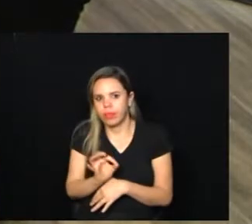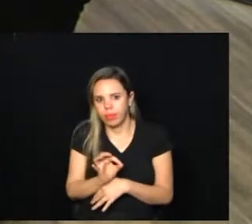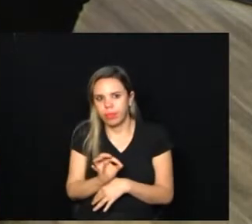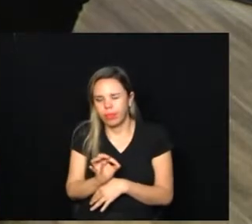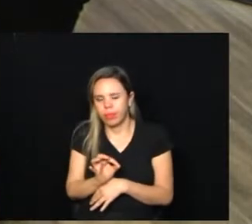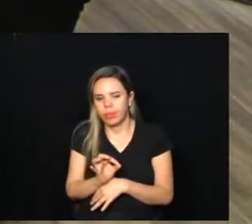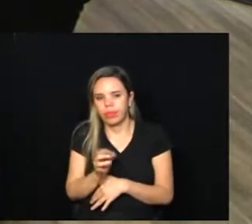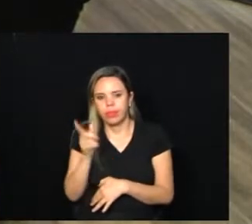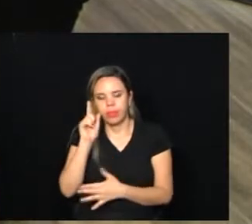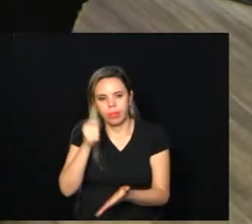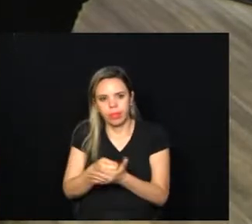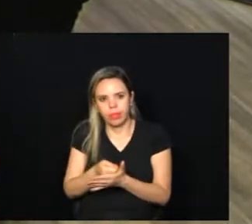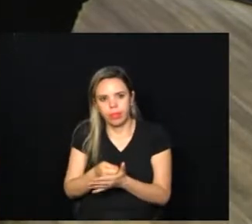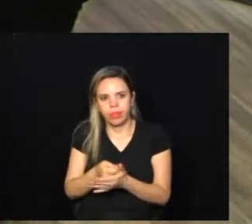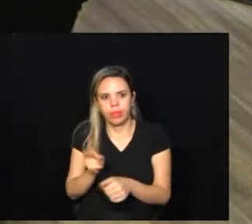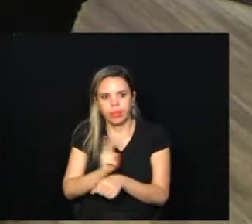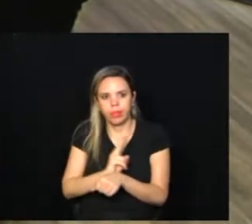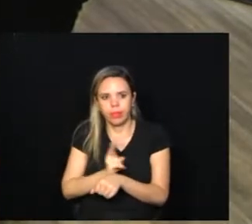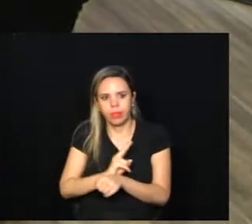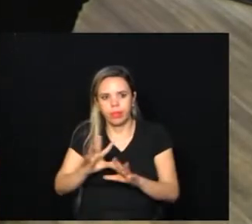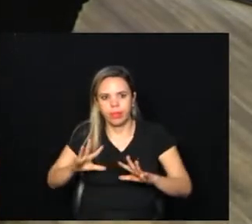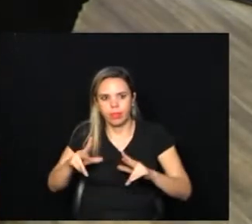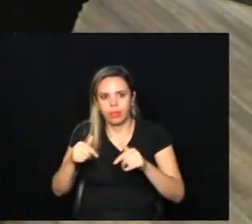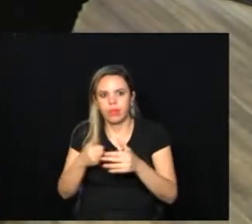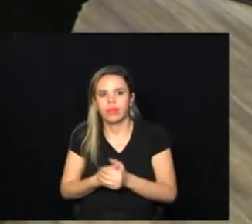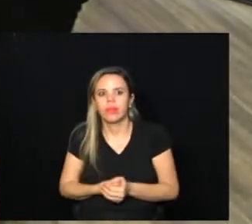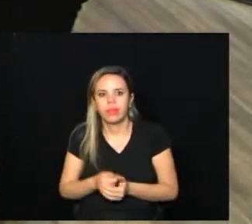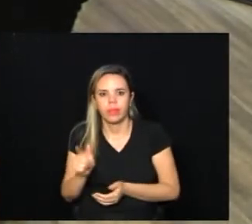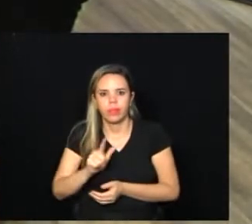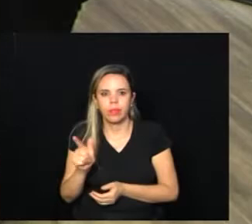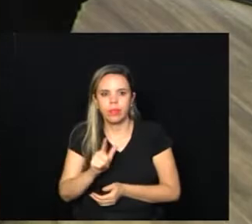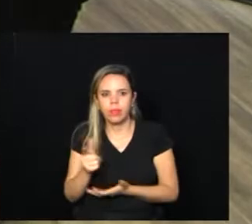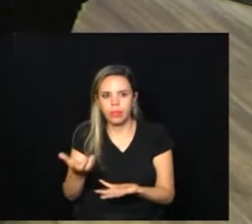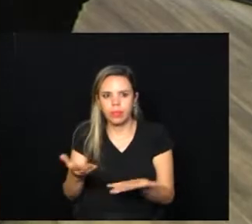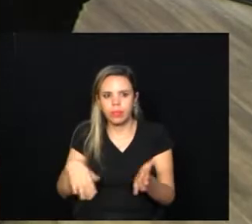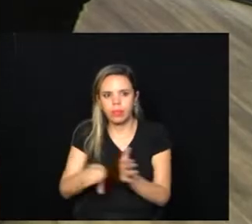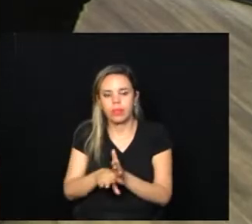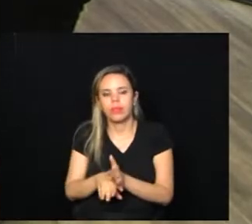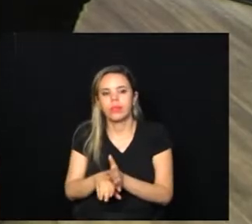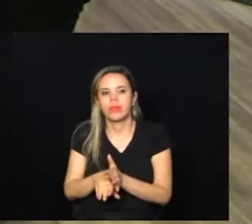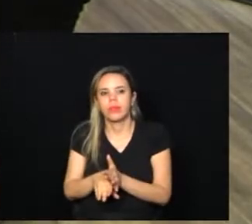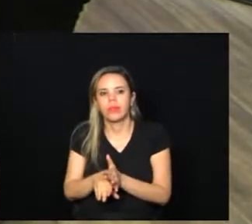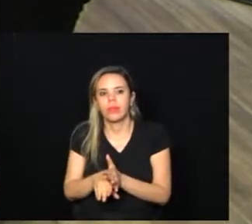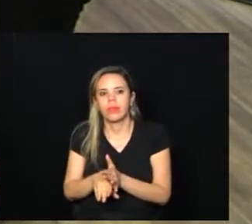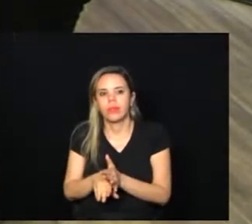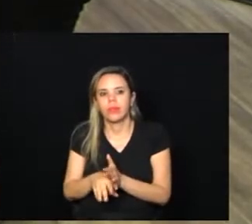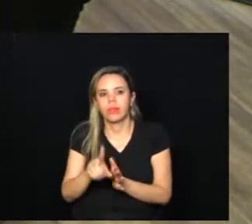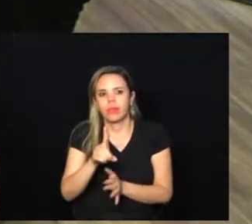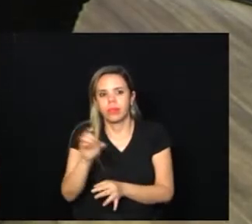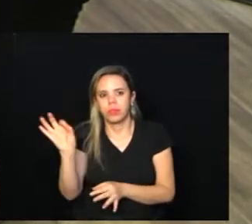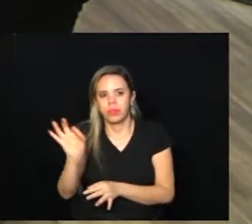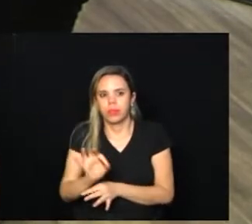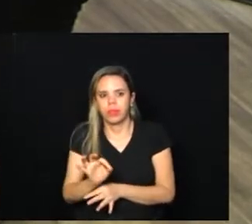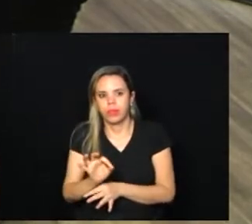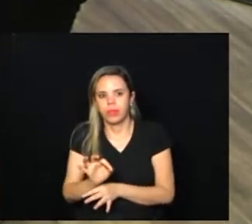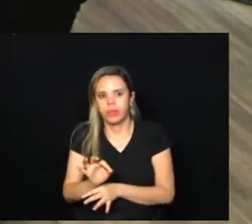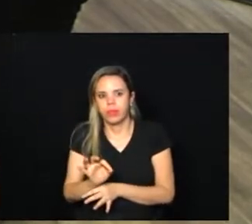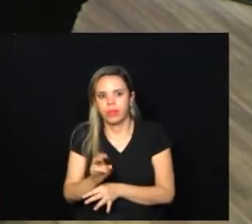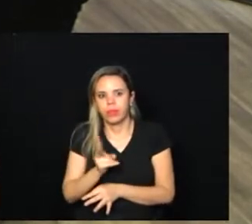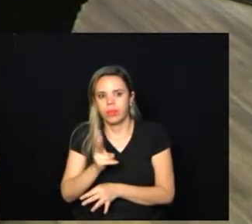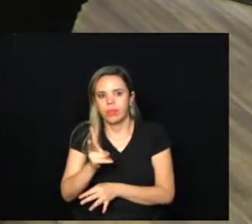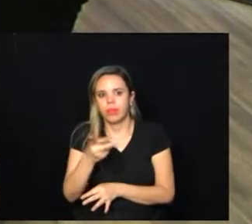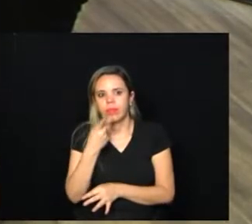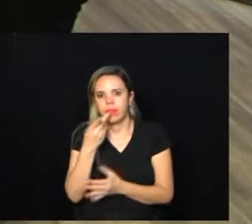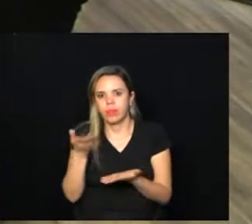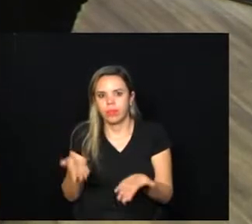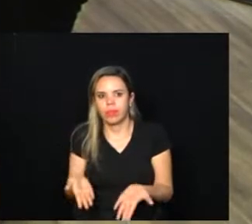que vai garantindo uma segurança para todos nós. Logicamente, queremos chegar aí nos 100%. Mina Abreu, a gente continua